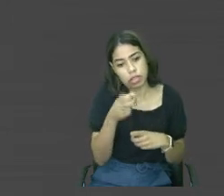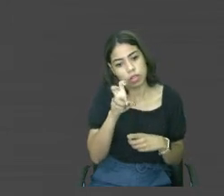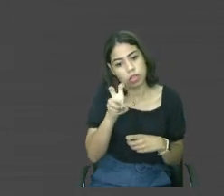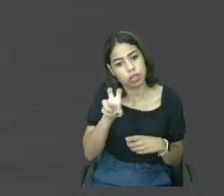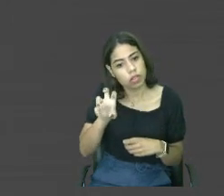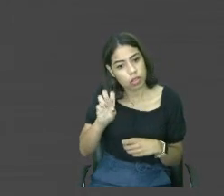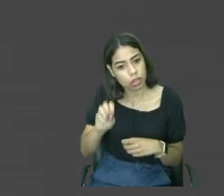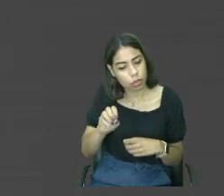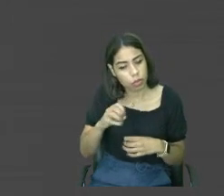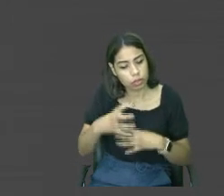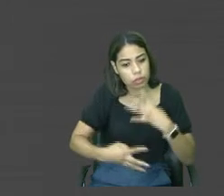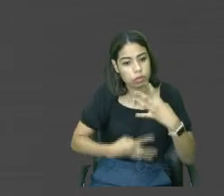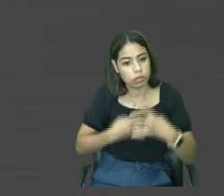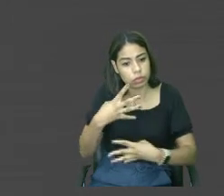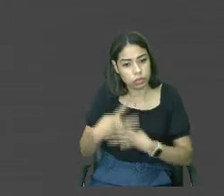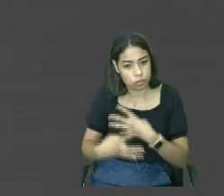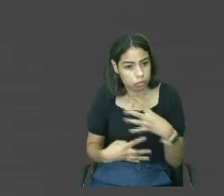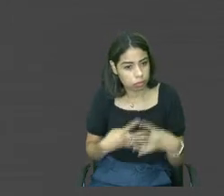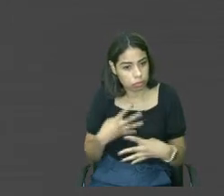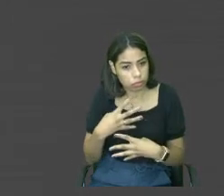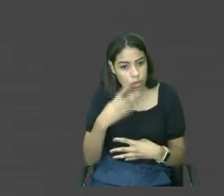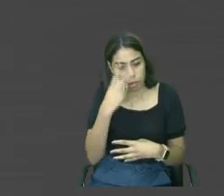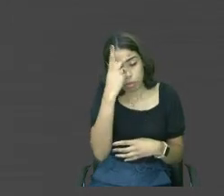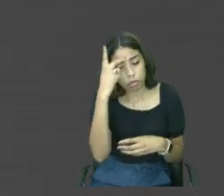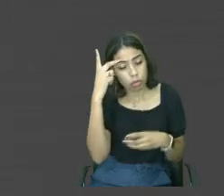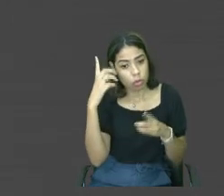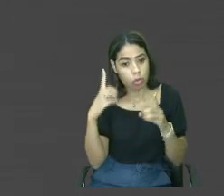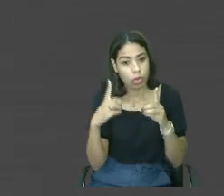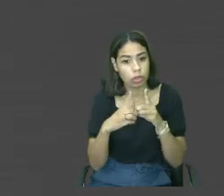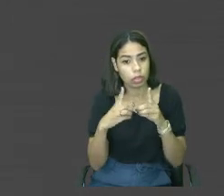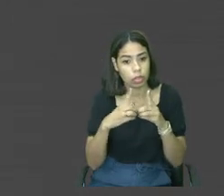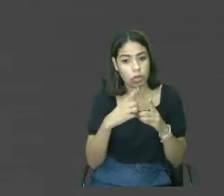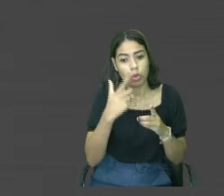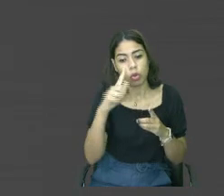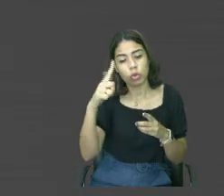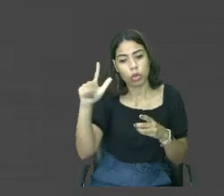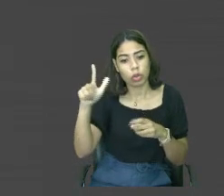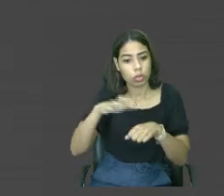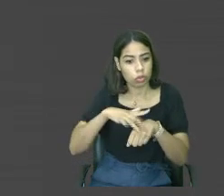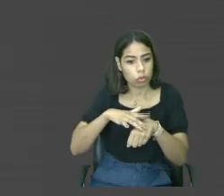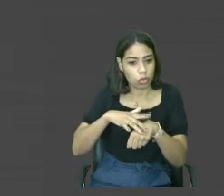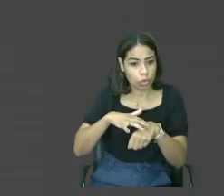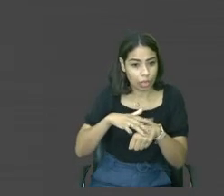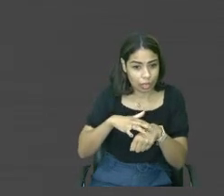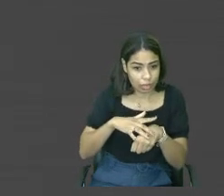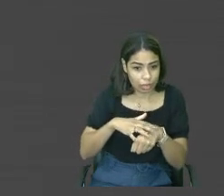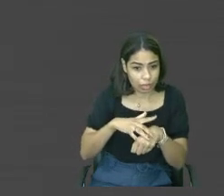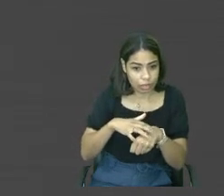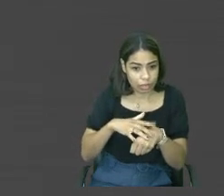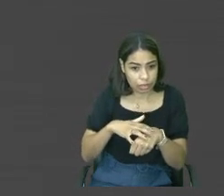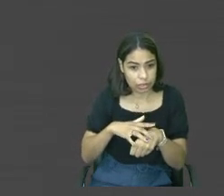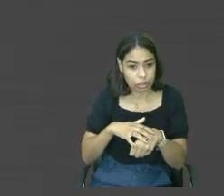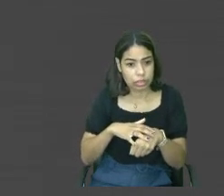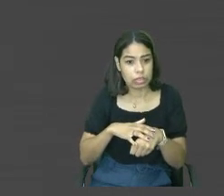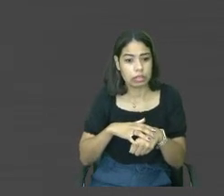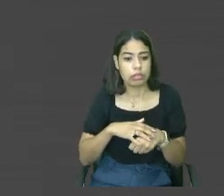quadrimestre, pacientes atendidos em outros diagnósticos, como as hepatites e as profilaxias